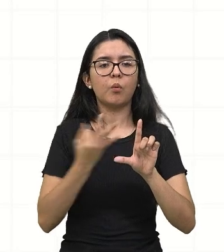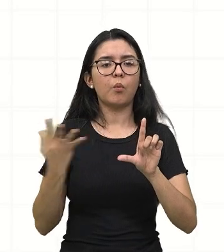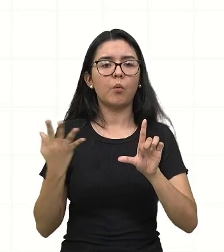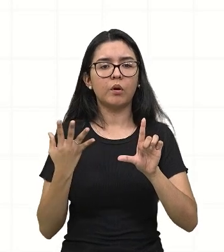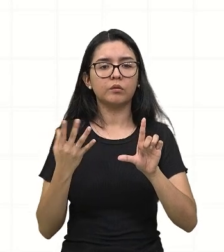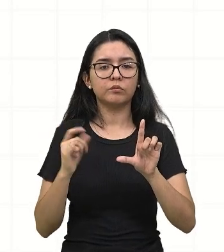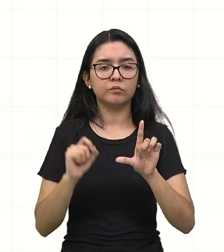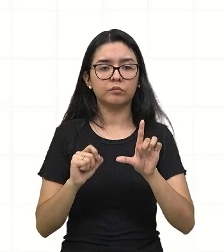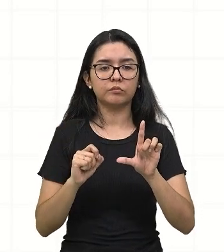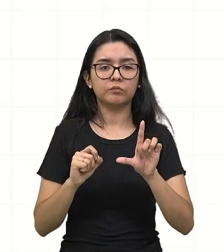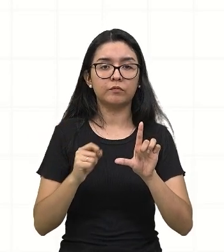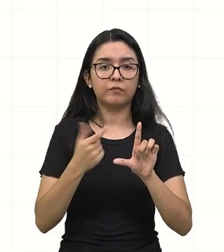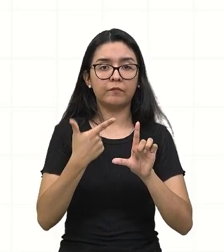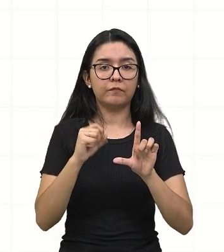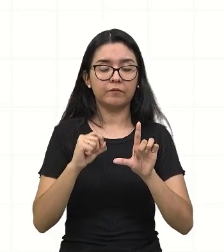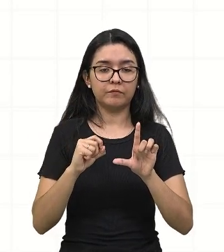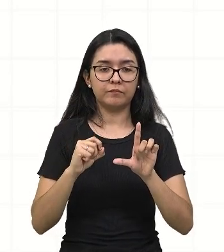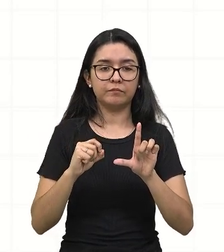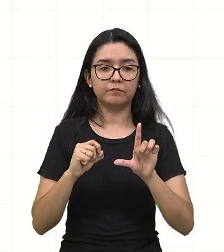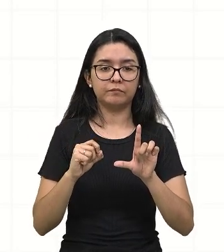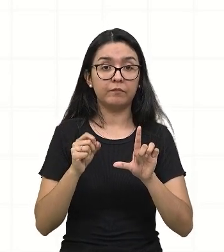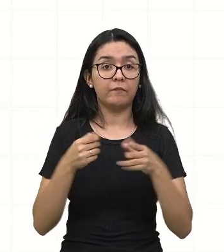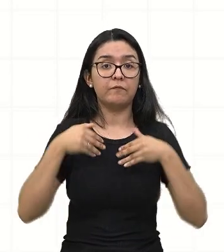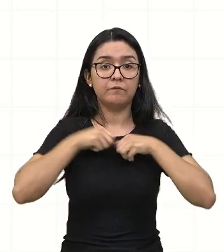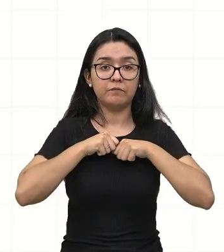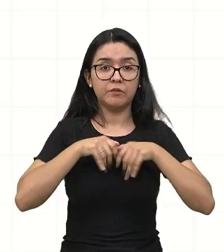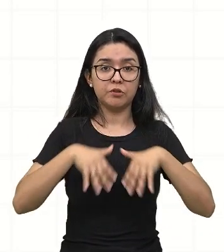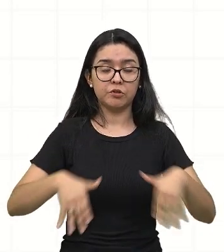levando aqui, ó. Vestidos foram vendidos